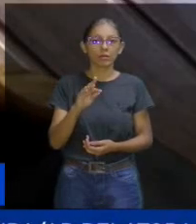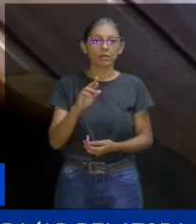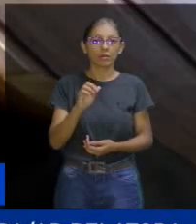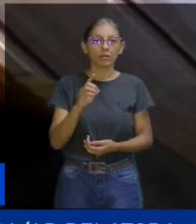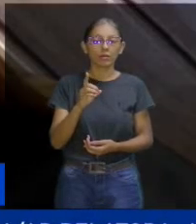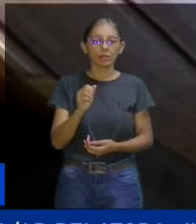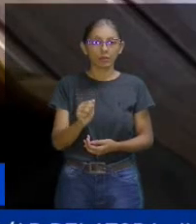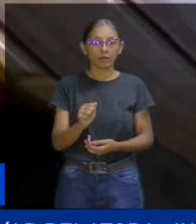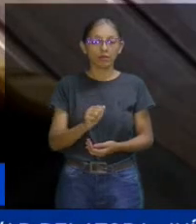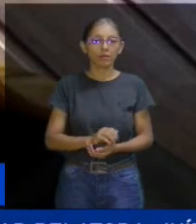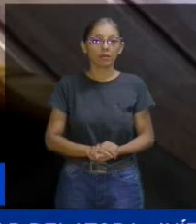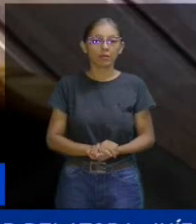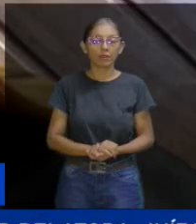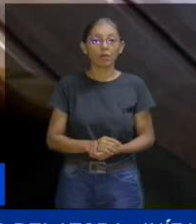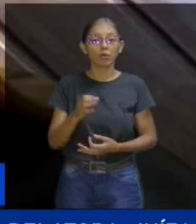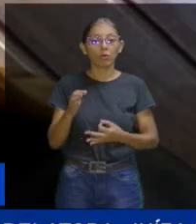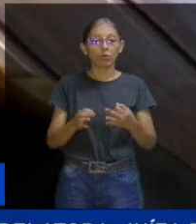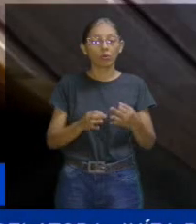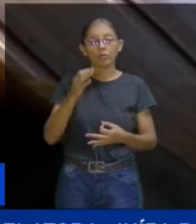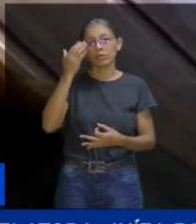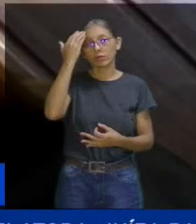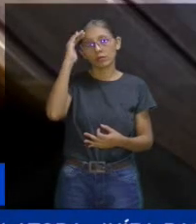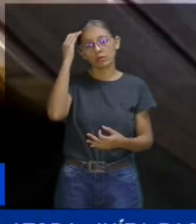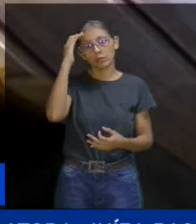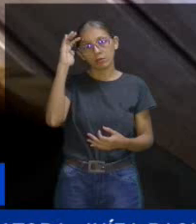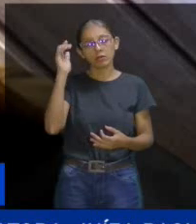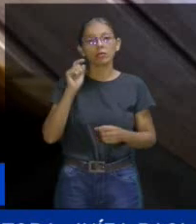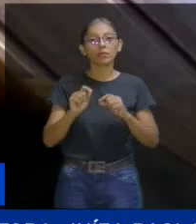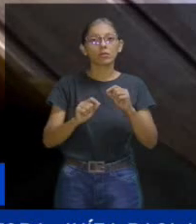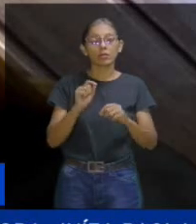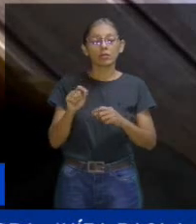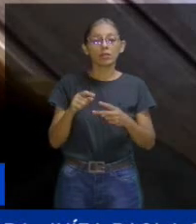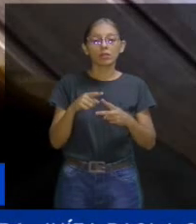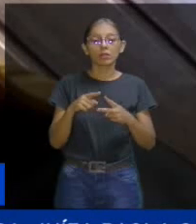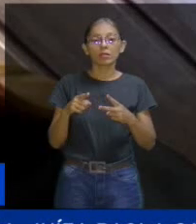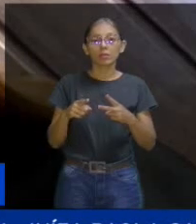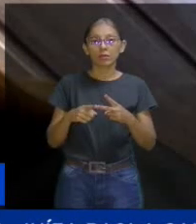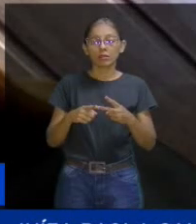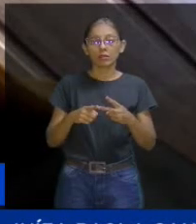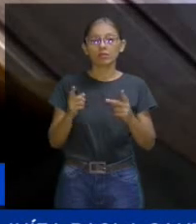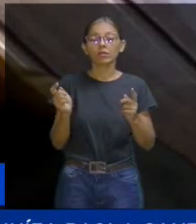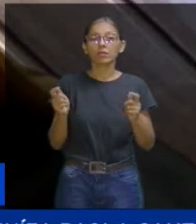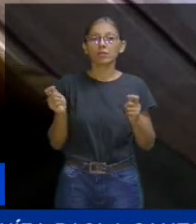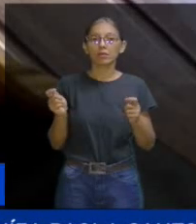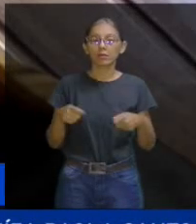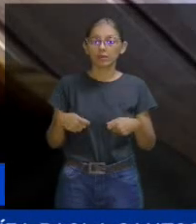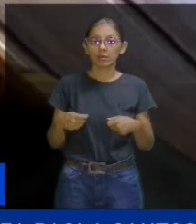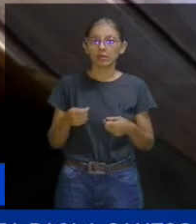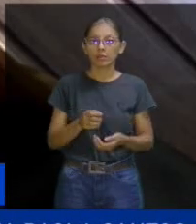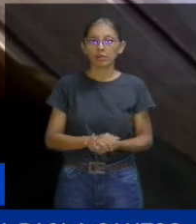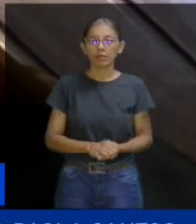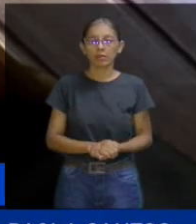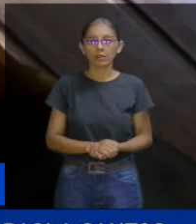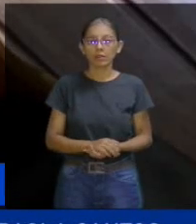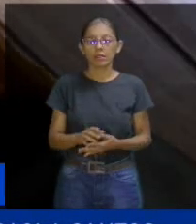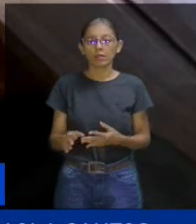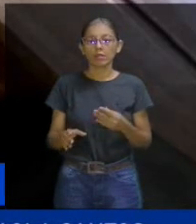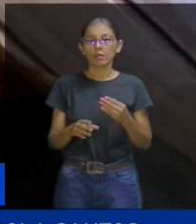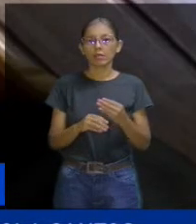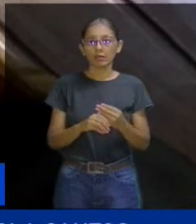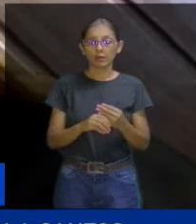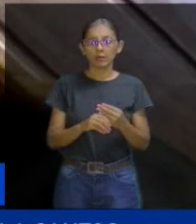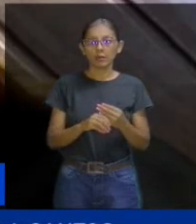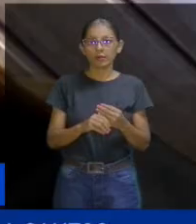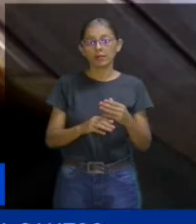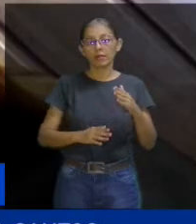juiz sentenciante ele entendeu que a locação concernente ao motor de locomoção ela deveria ter sido considerada para fins